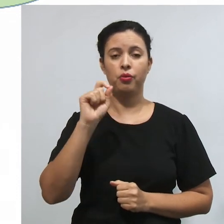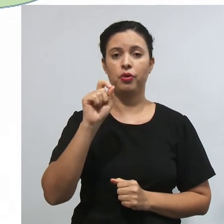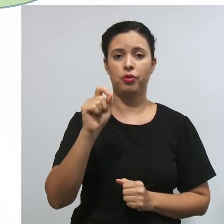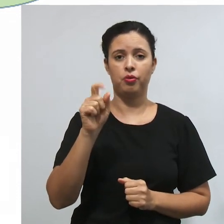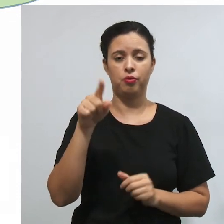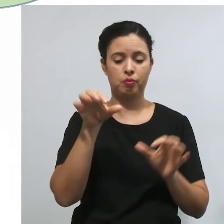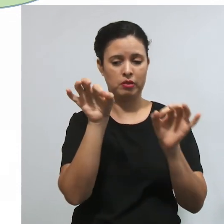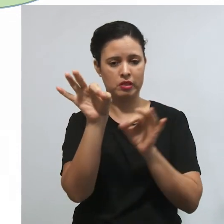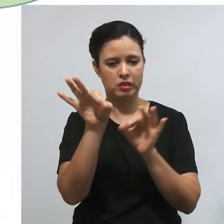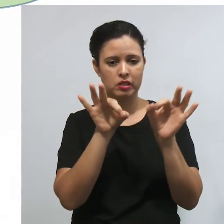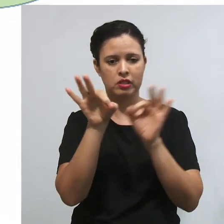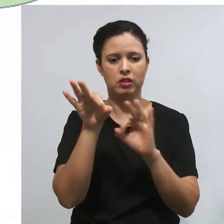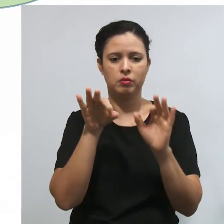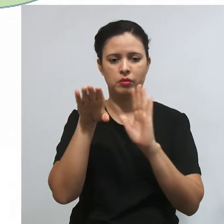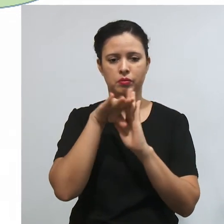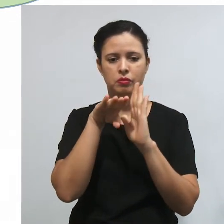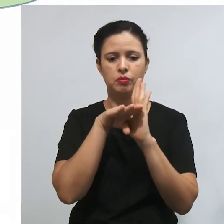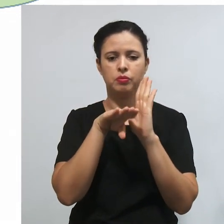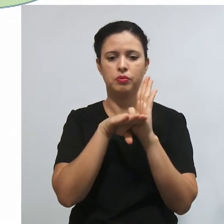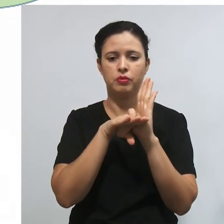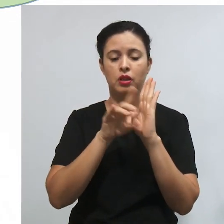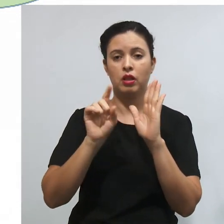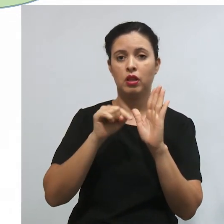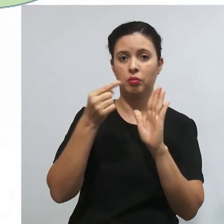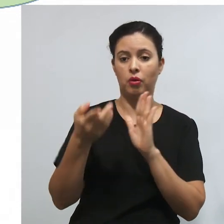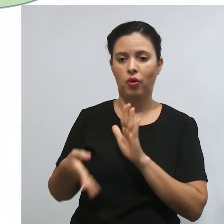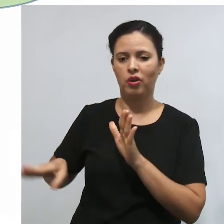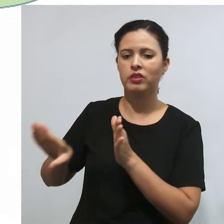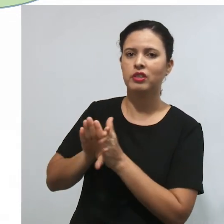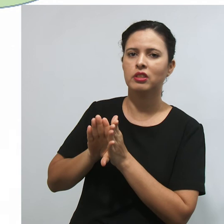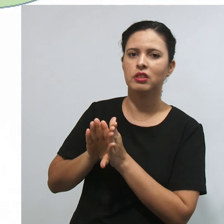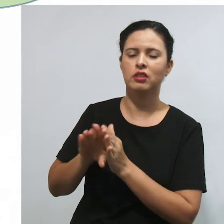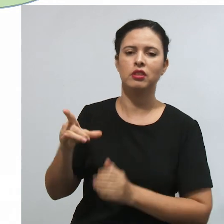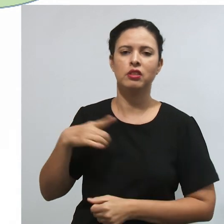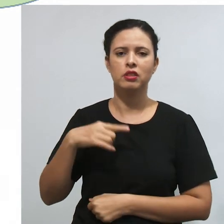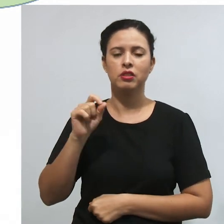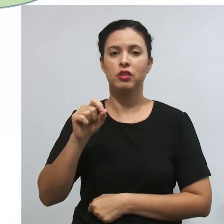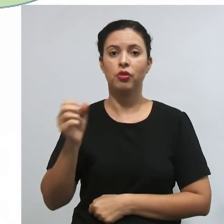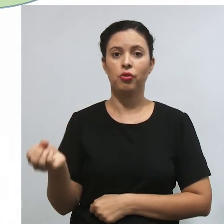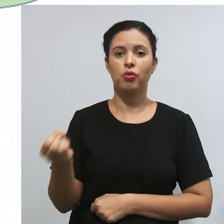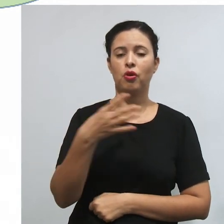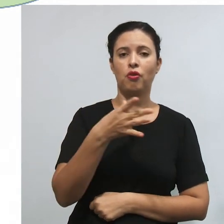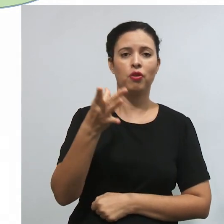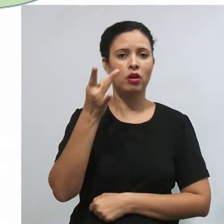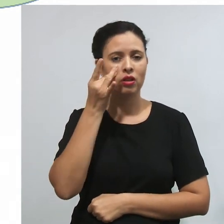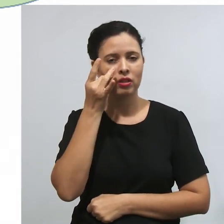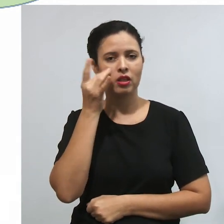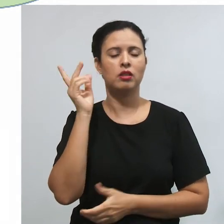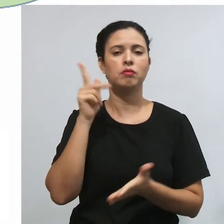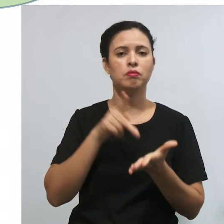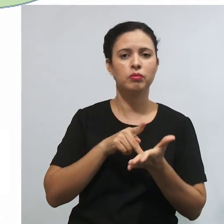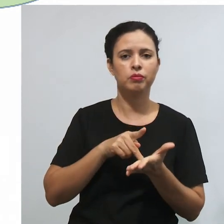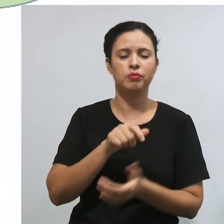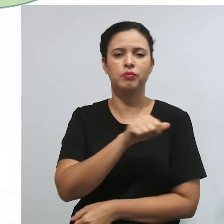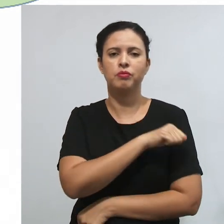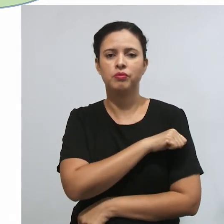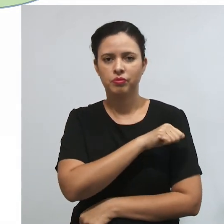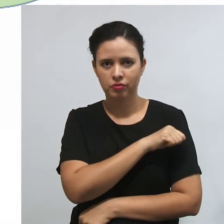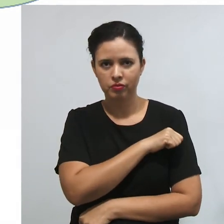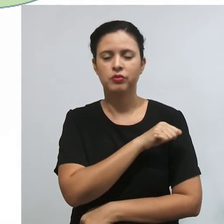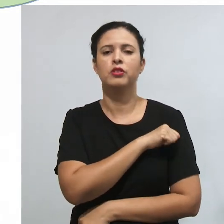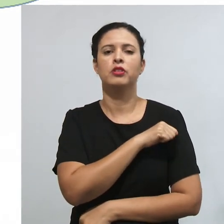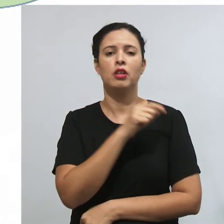tudo aqui, é para planejar. E aqui no ponto de chegada eu vou ter o quê? Uma nova realidade do aluno, uma nova